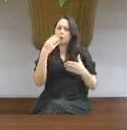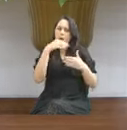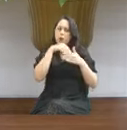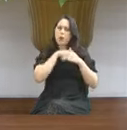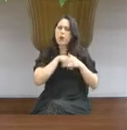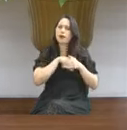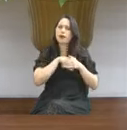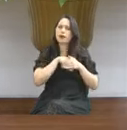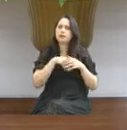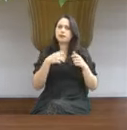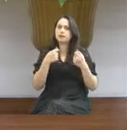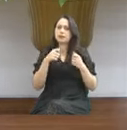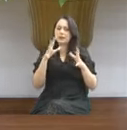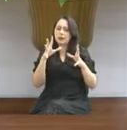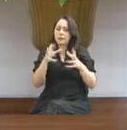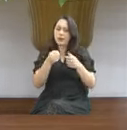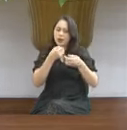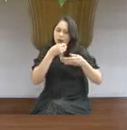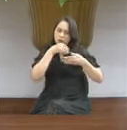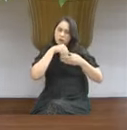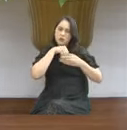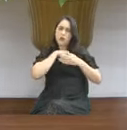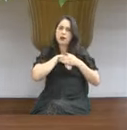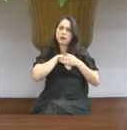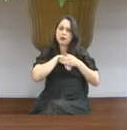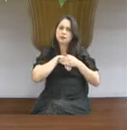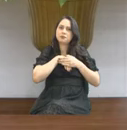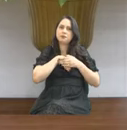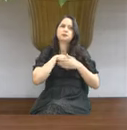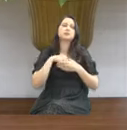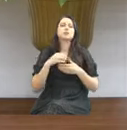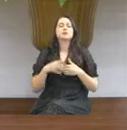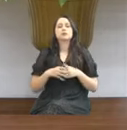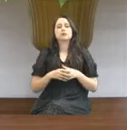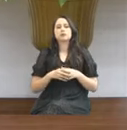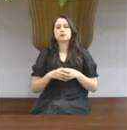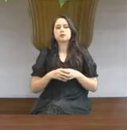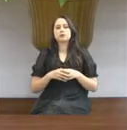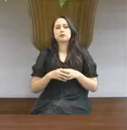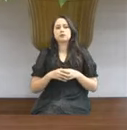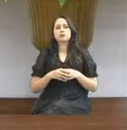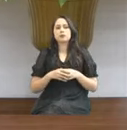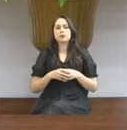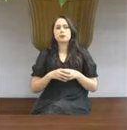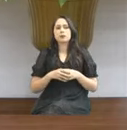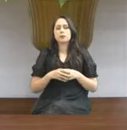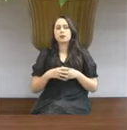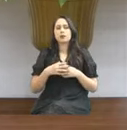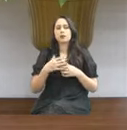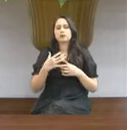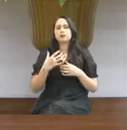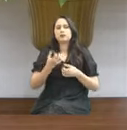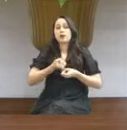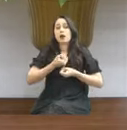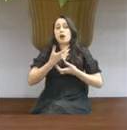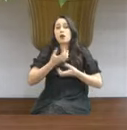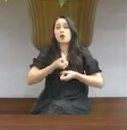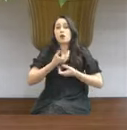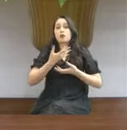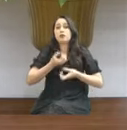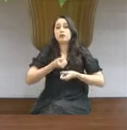significa apertar algo sobre o peito. Guardemos firme a confissão.